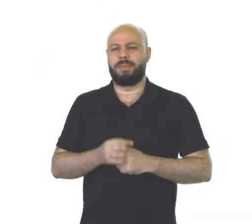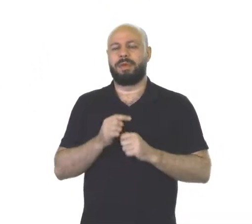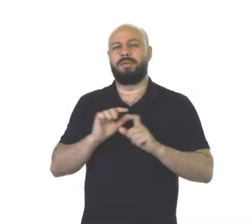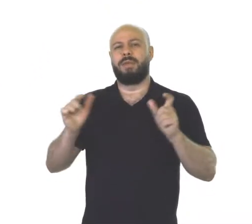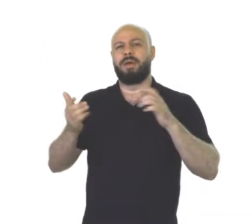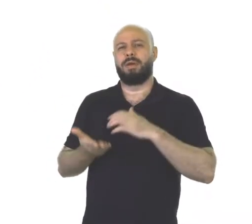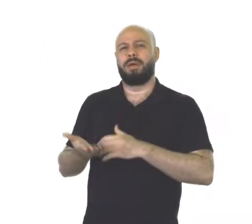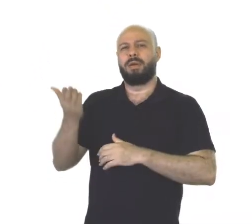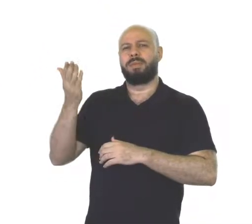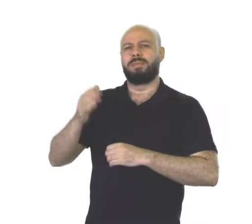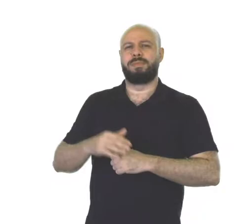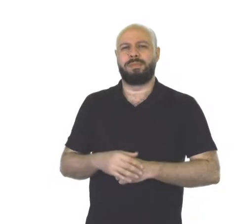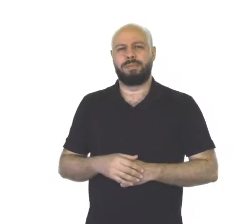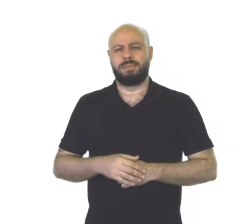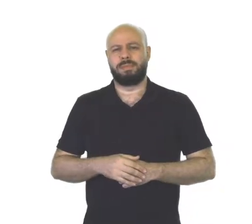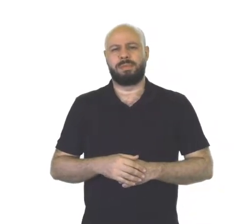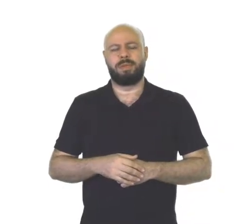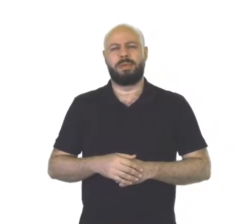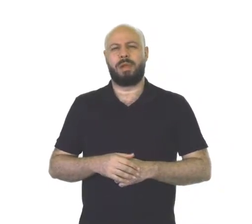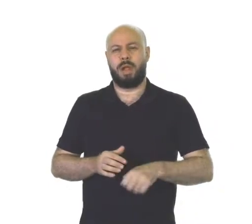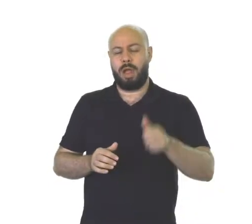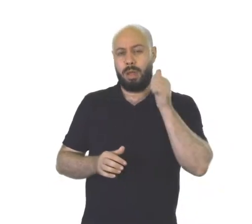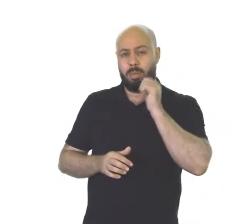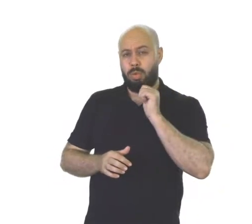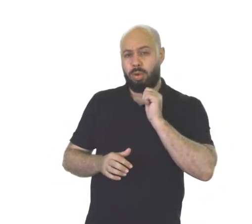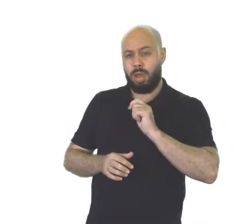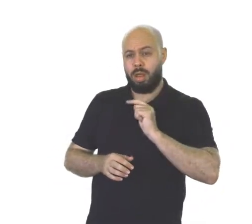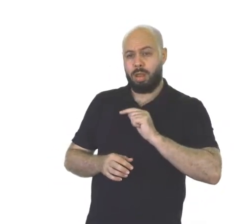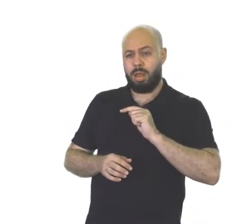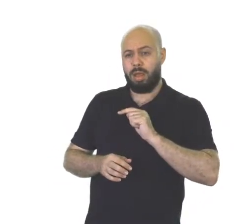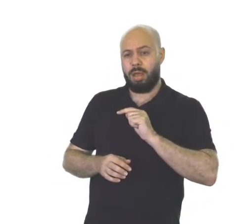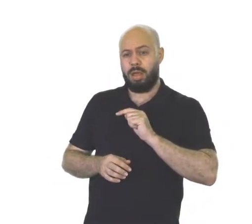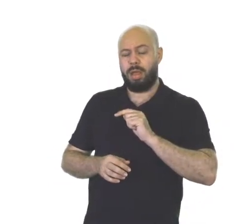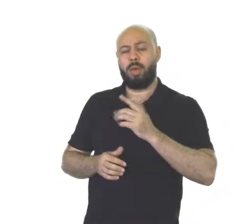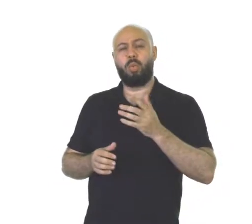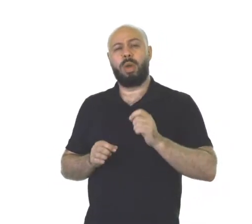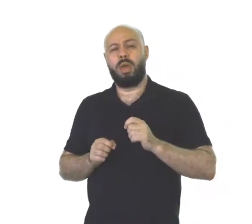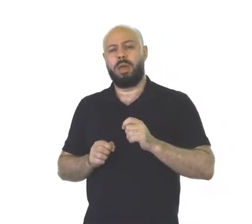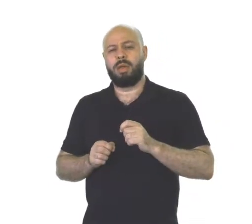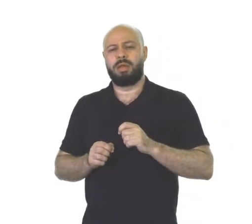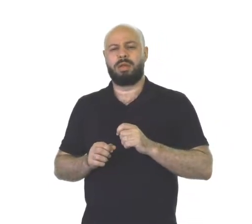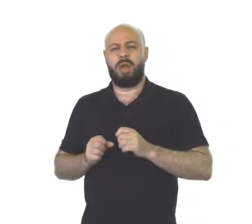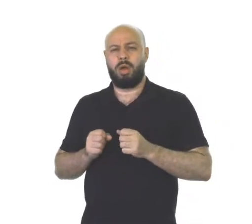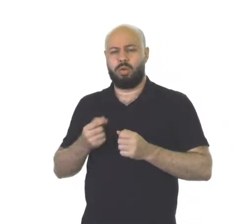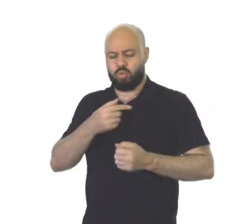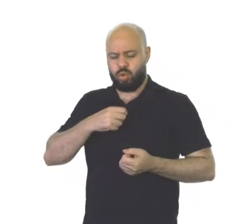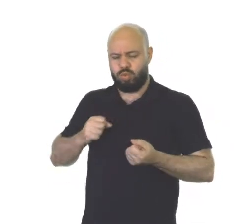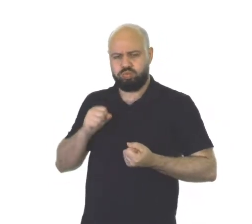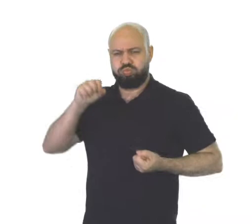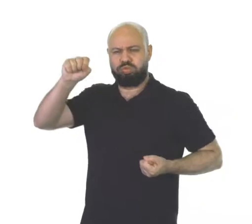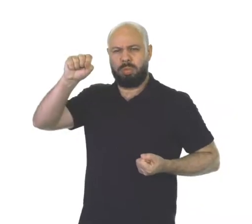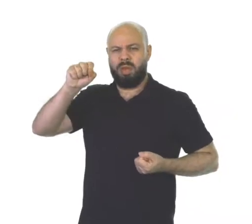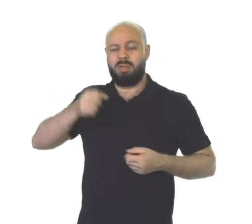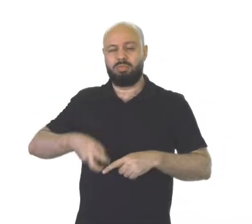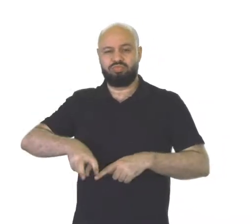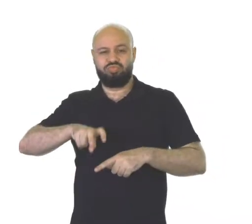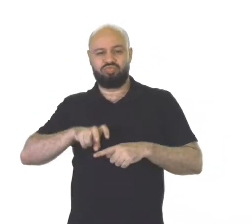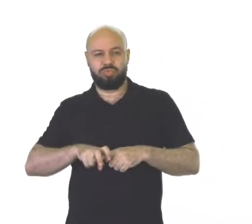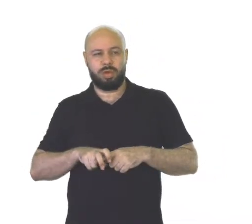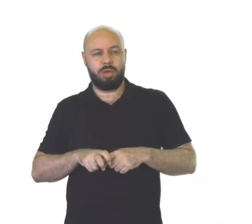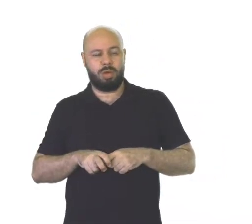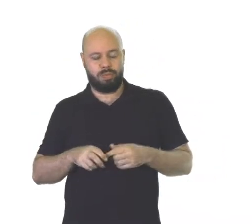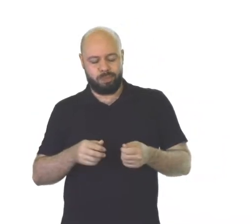tela. Observa que a mulher na sala, ela fala com o super-homem, né? O super-homem está lá sentado no sofá,